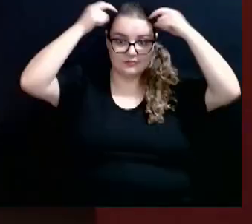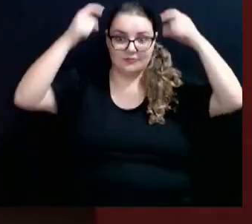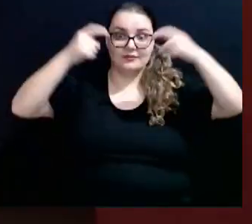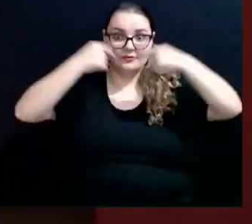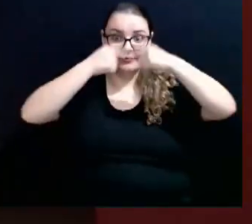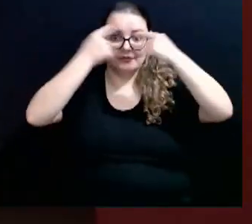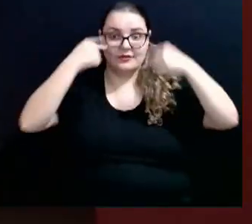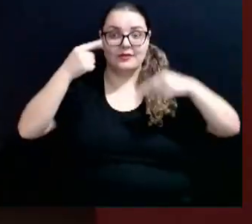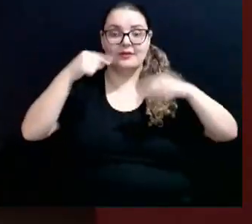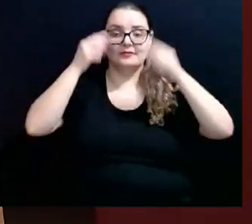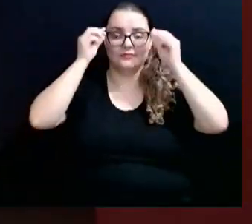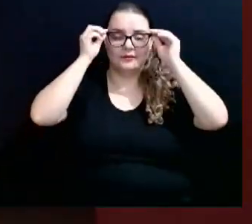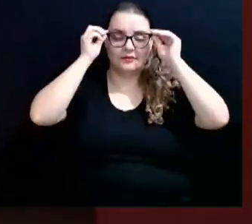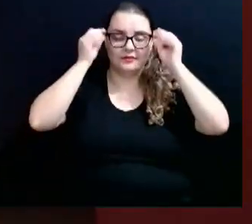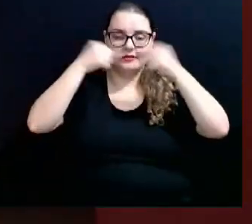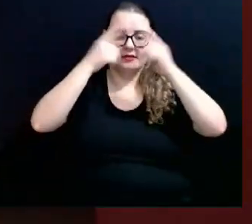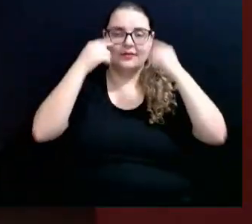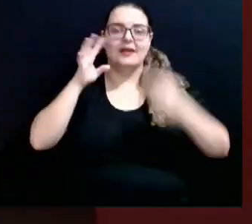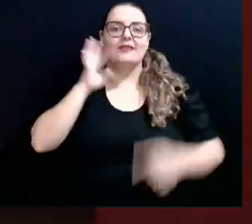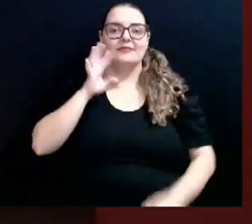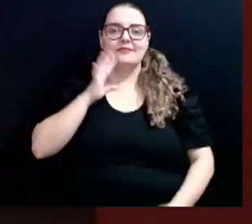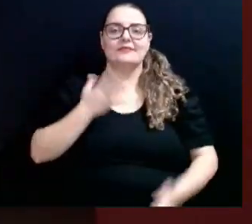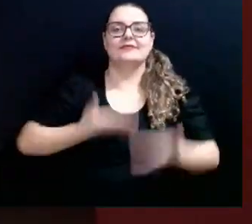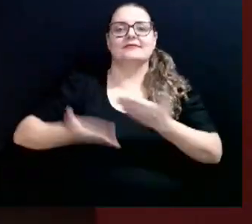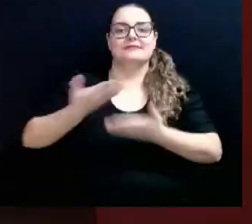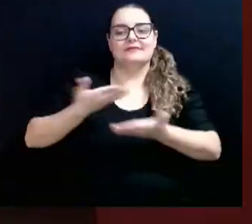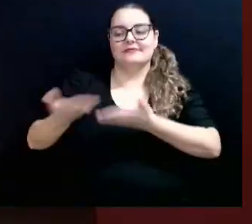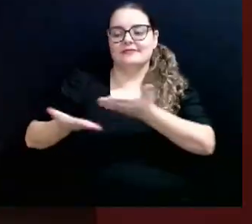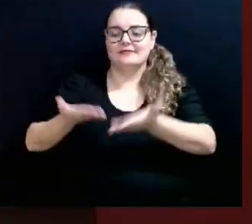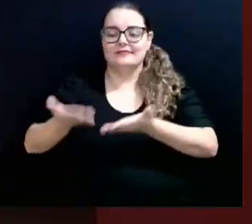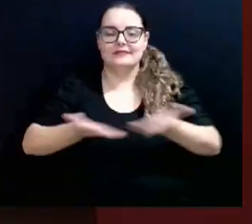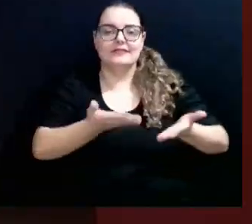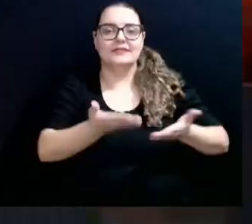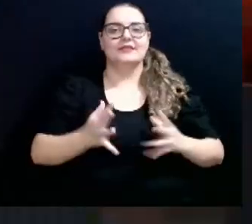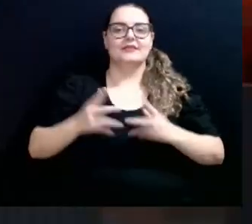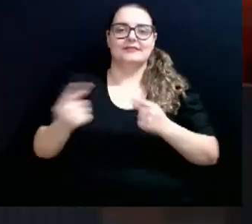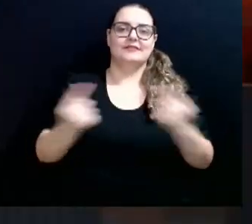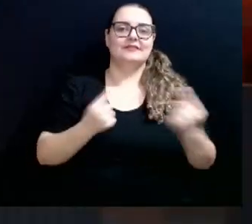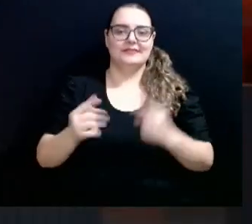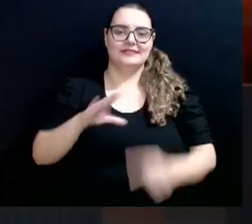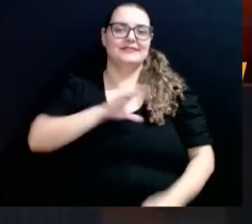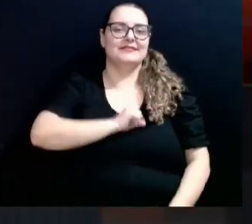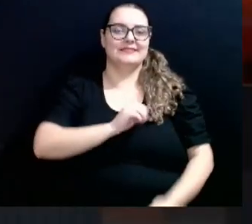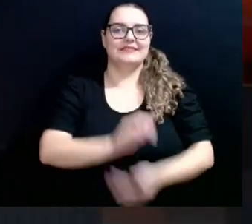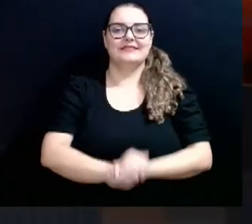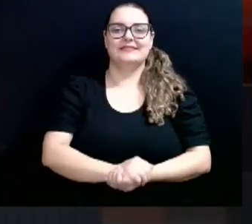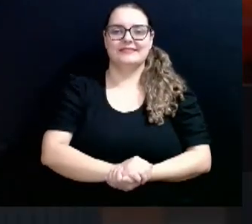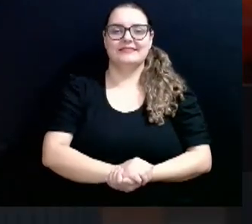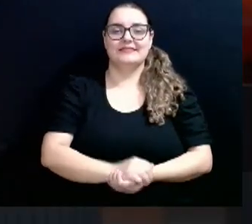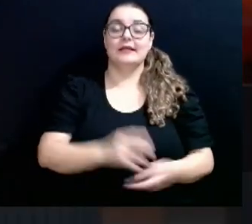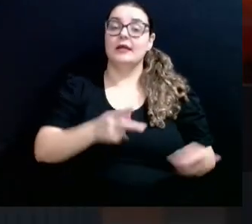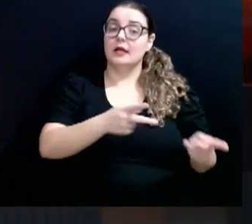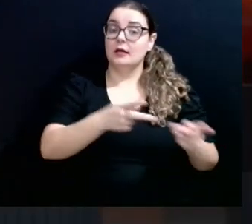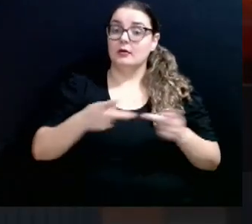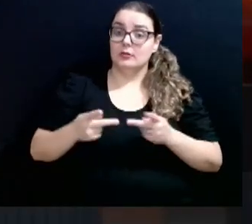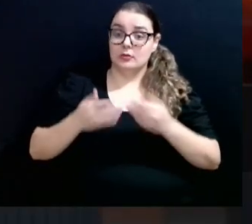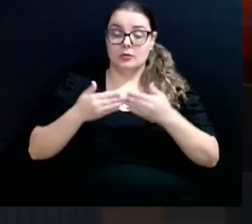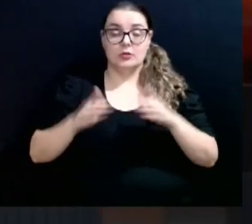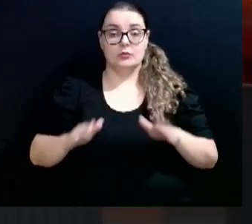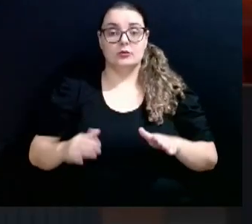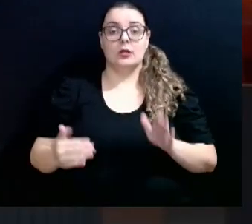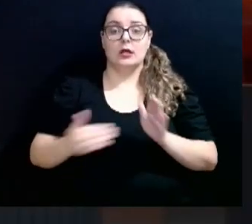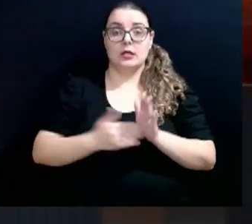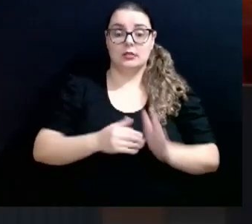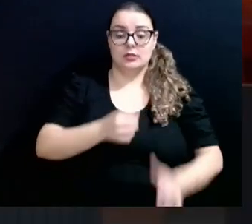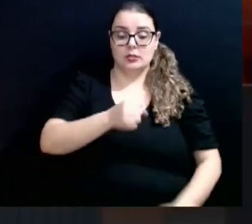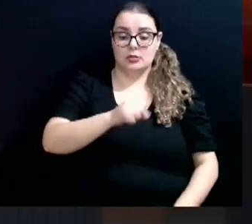uma exposição muito interativa e todo mundo que está vindo visitar está gostando bastante. A visitação fica aberta até o dia 8 de